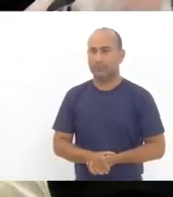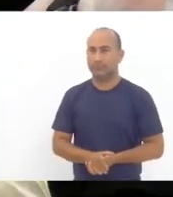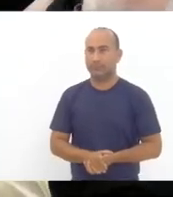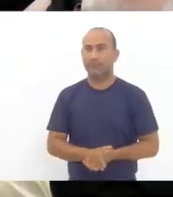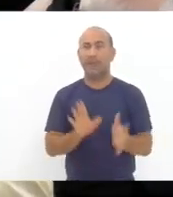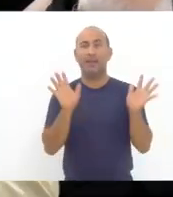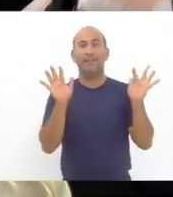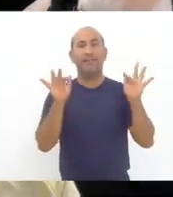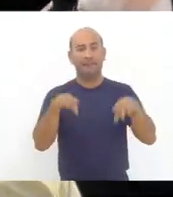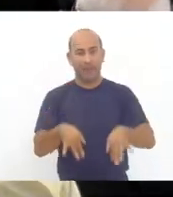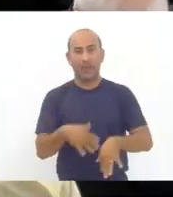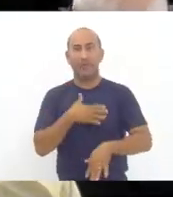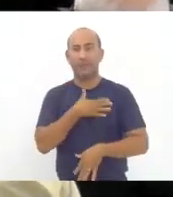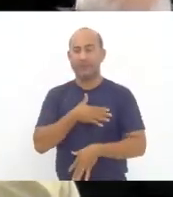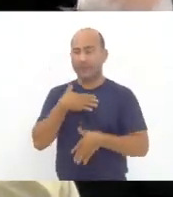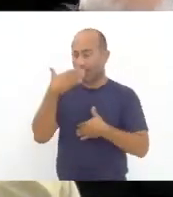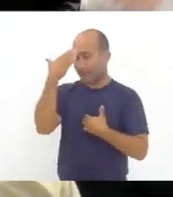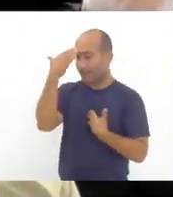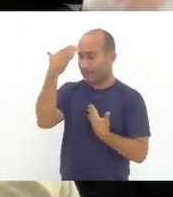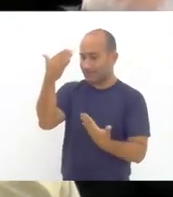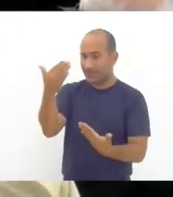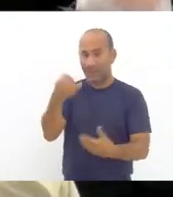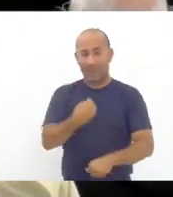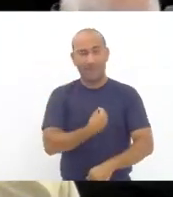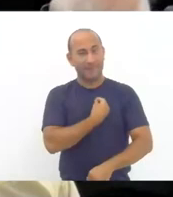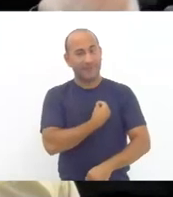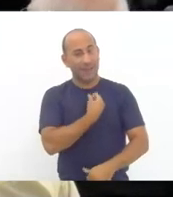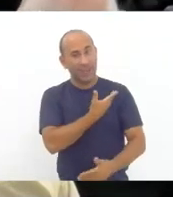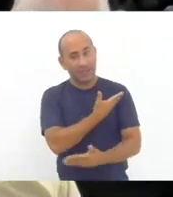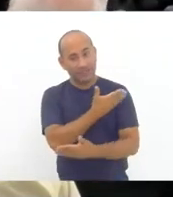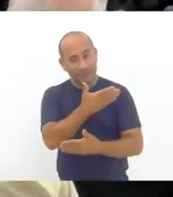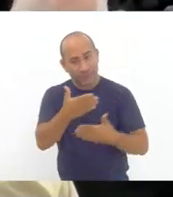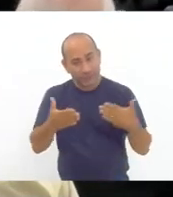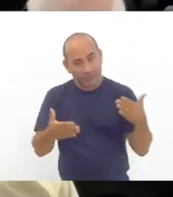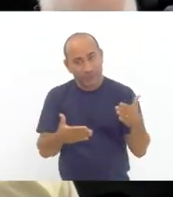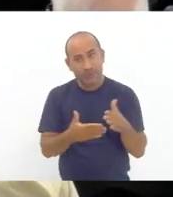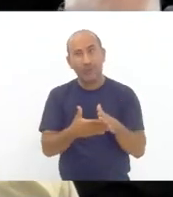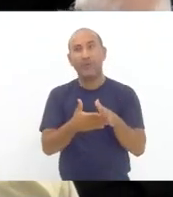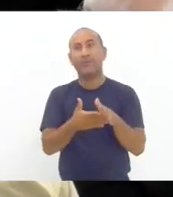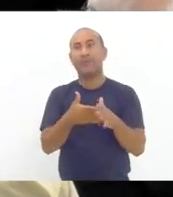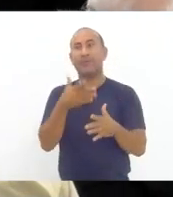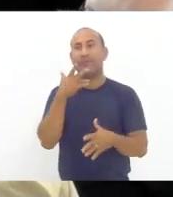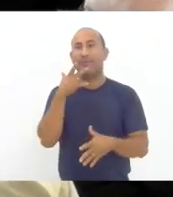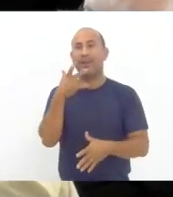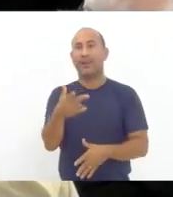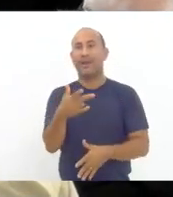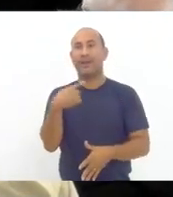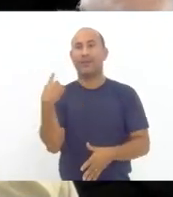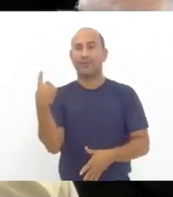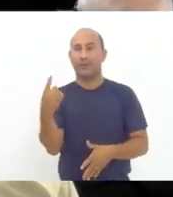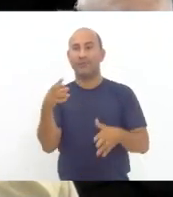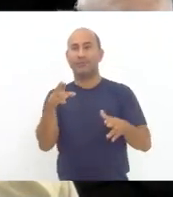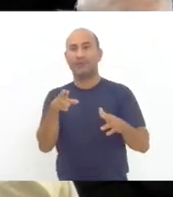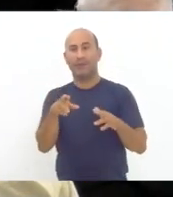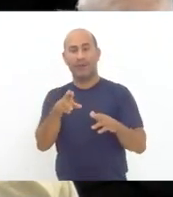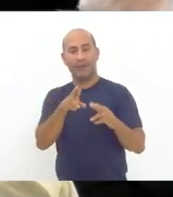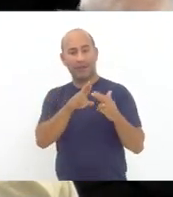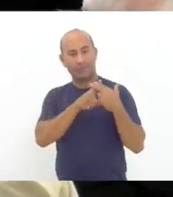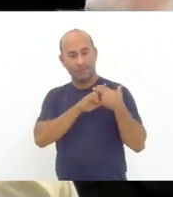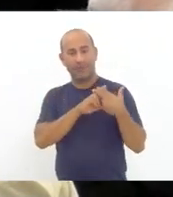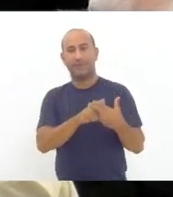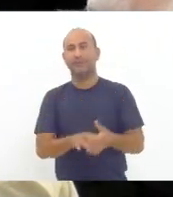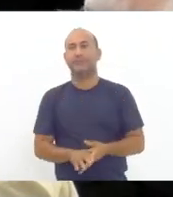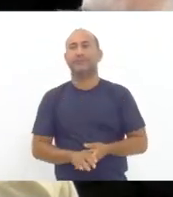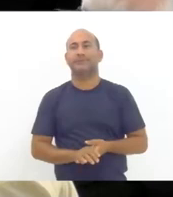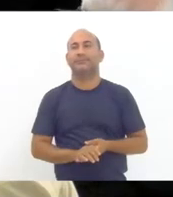finalizando gostaria de agradecer a presença de todas e todos e reiterar o nosso respeito e admiração ao